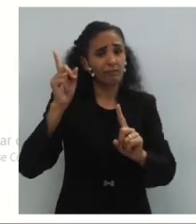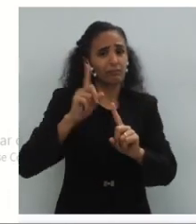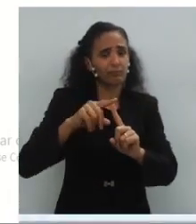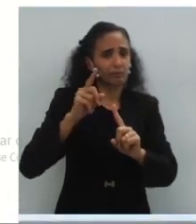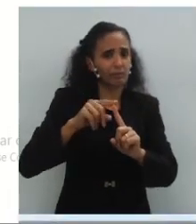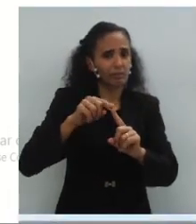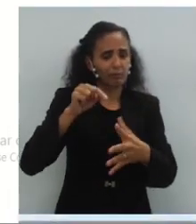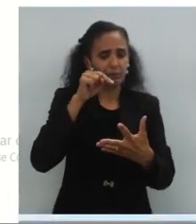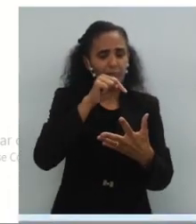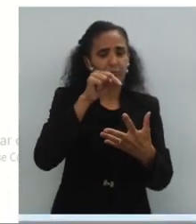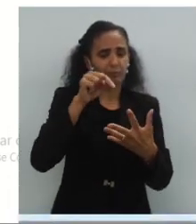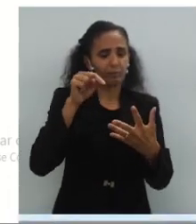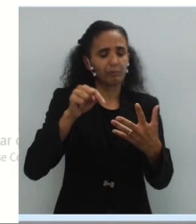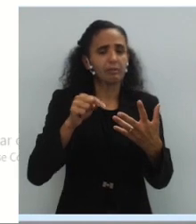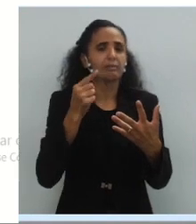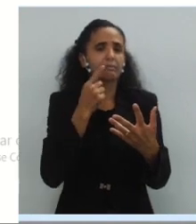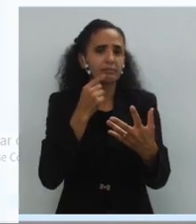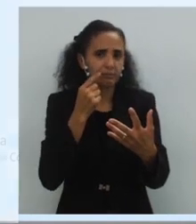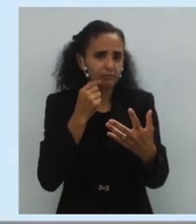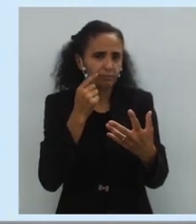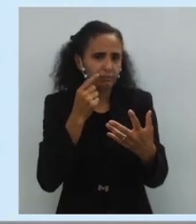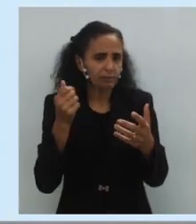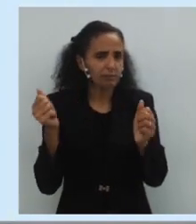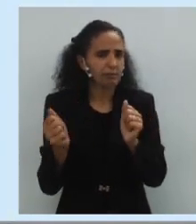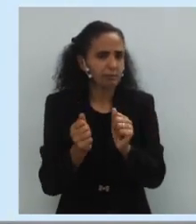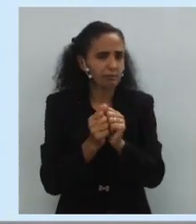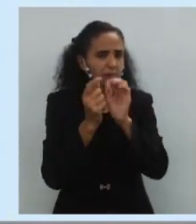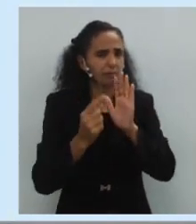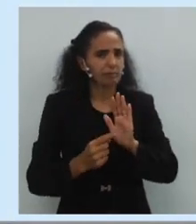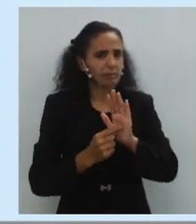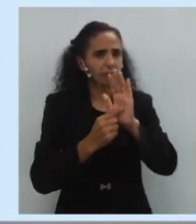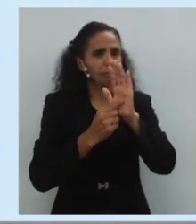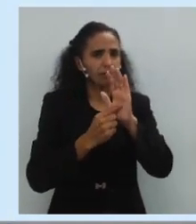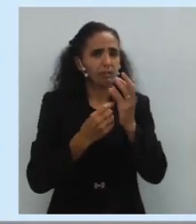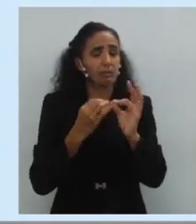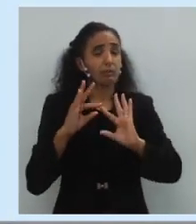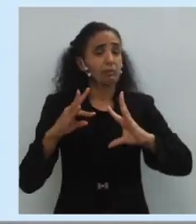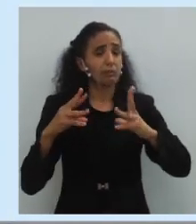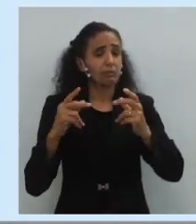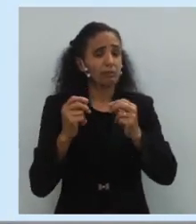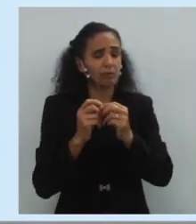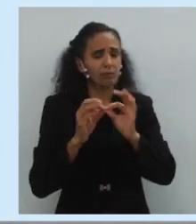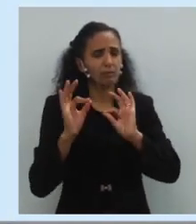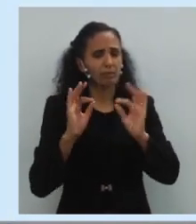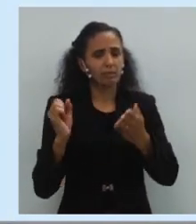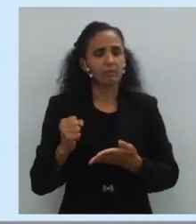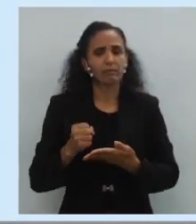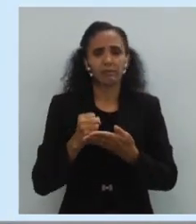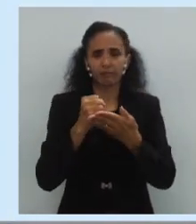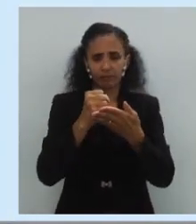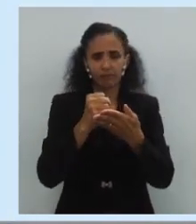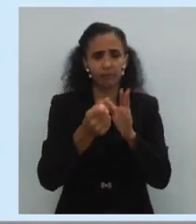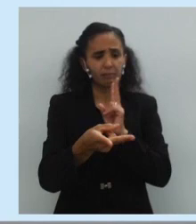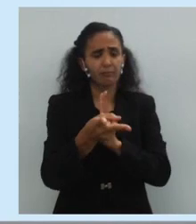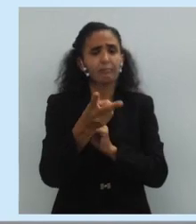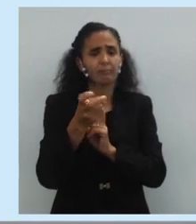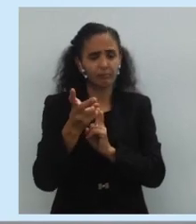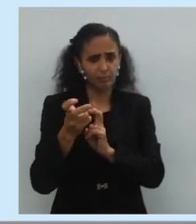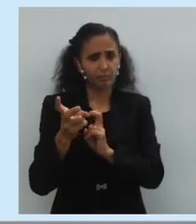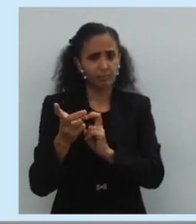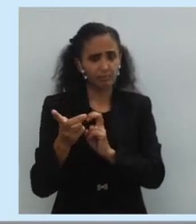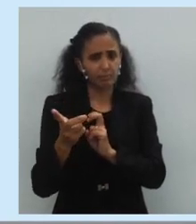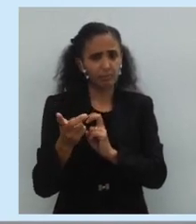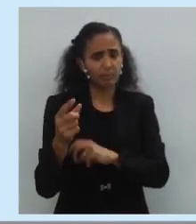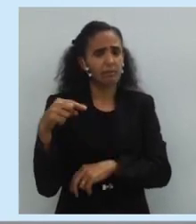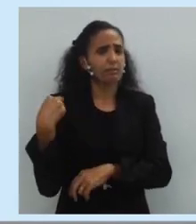de linfócitos do CD4, né, do sangue, a contagem aí do CD4, ela vai ajudar